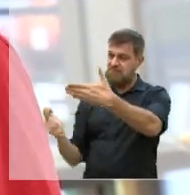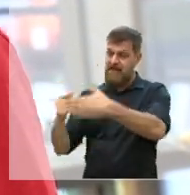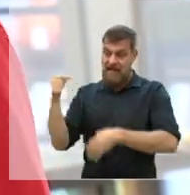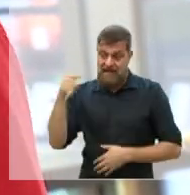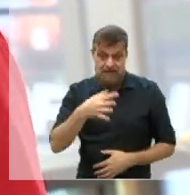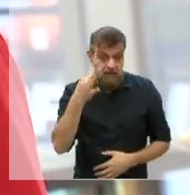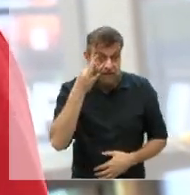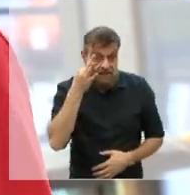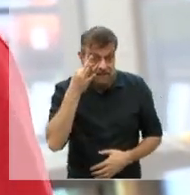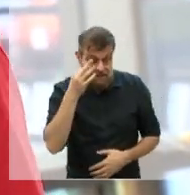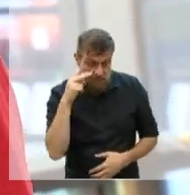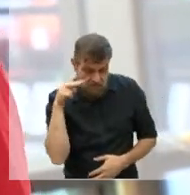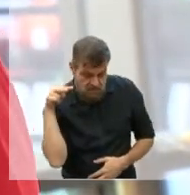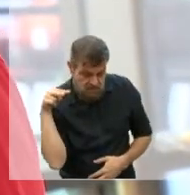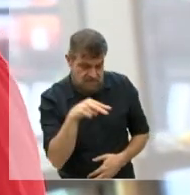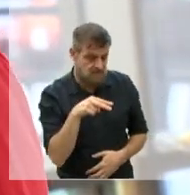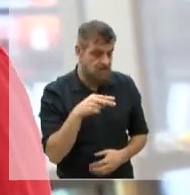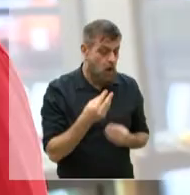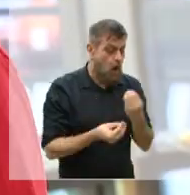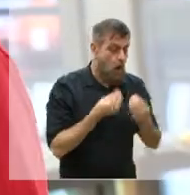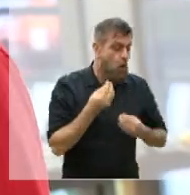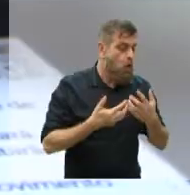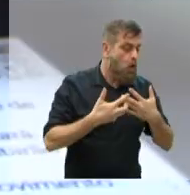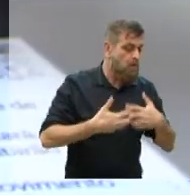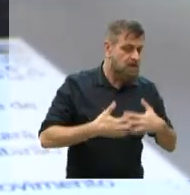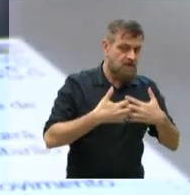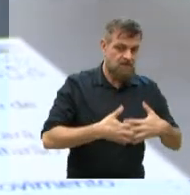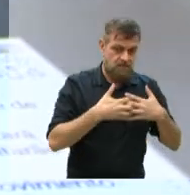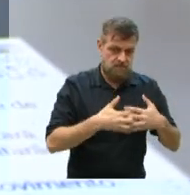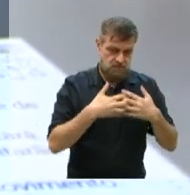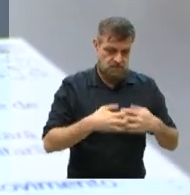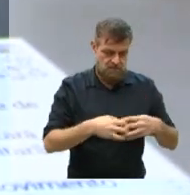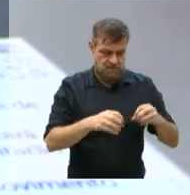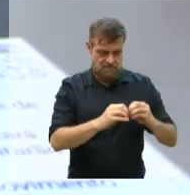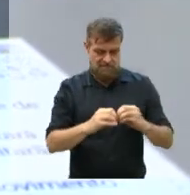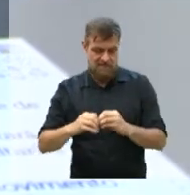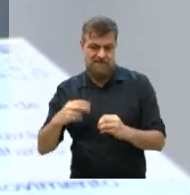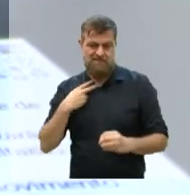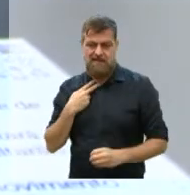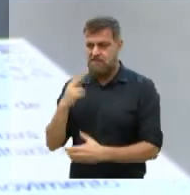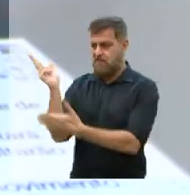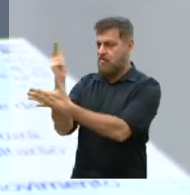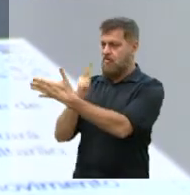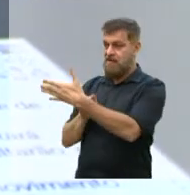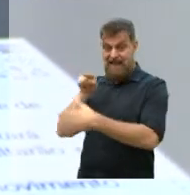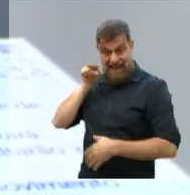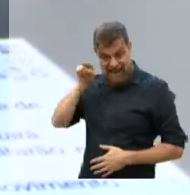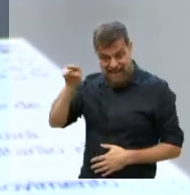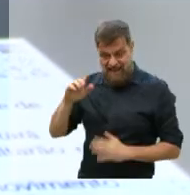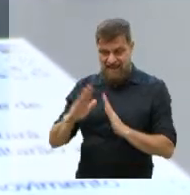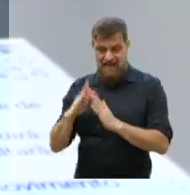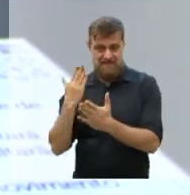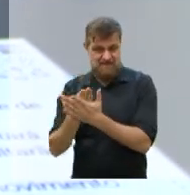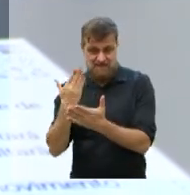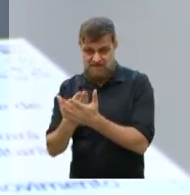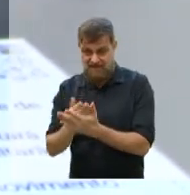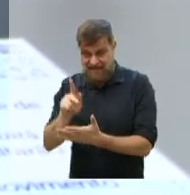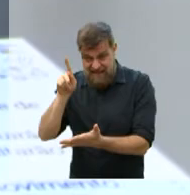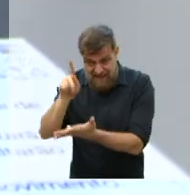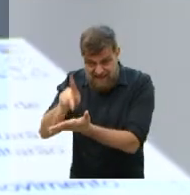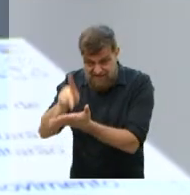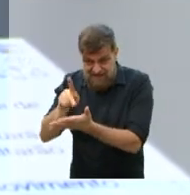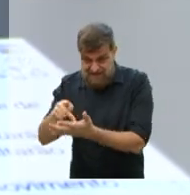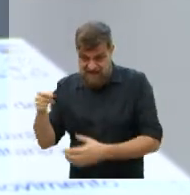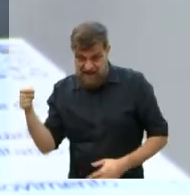Aqui você consegue mostrar tridimensionalmente, consegue mostrar aquilo acontecendo. E nem sempre tudo que você fala lá é verdade